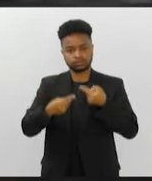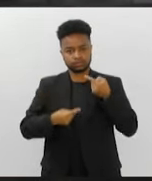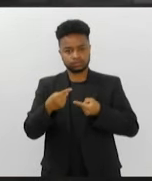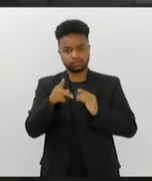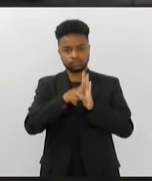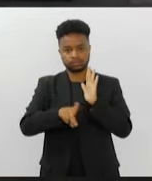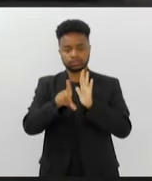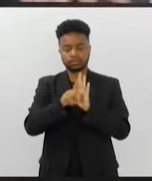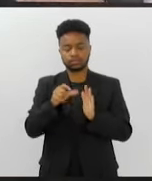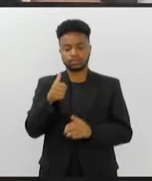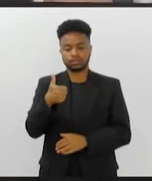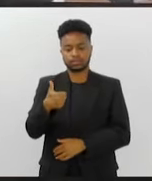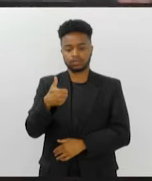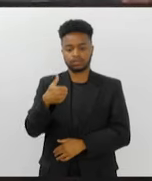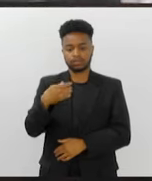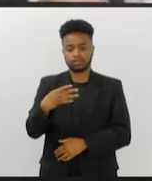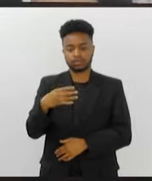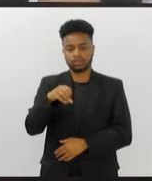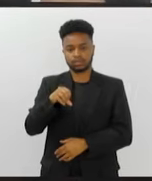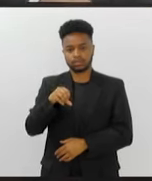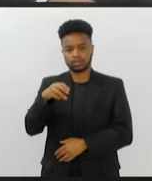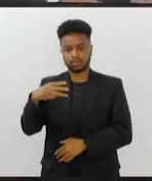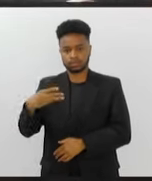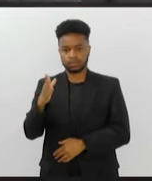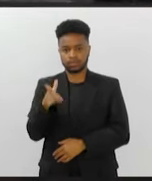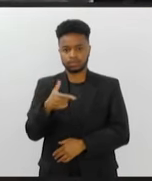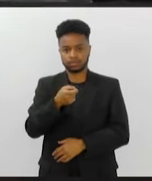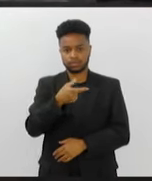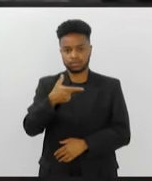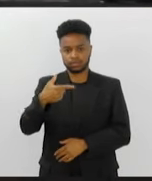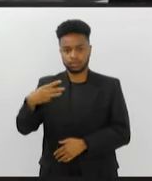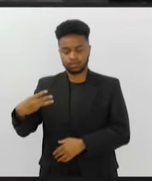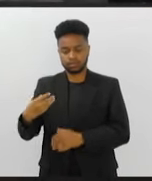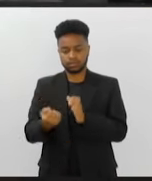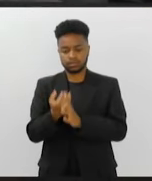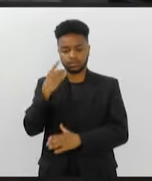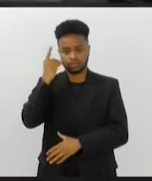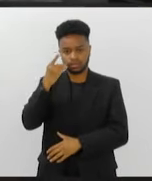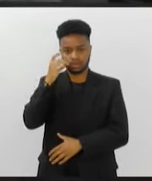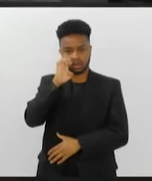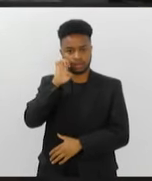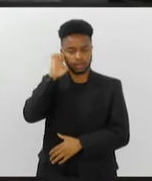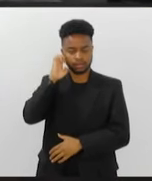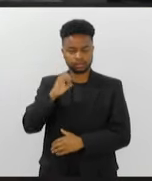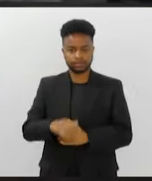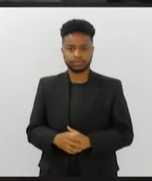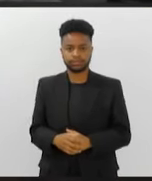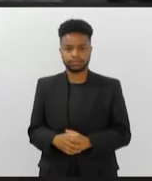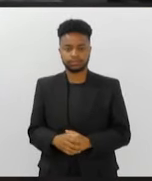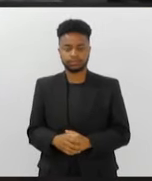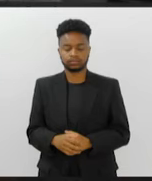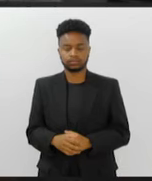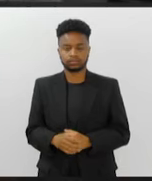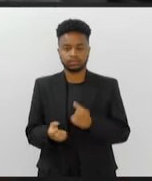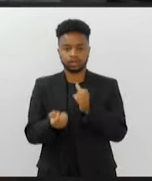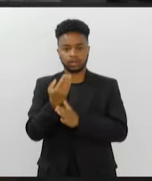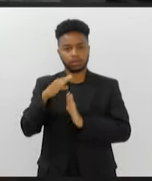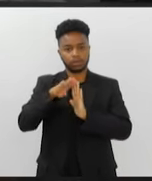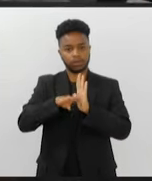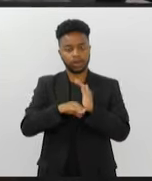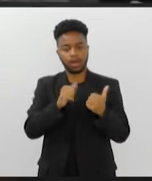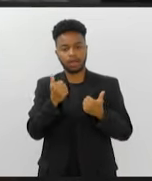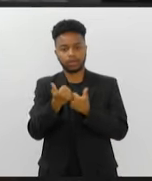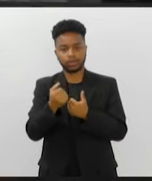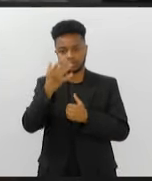número 1493 de 2023, de autoria da deputada Érica Takimoto, que cria o Programa de Apoio à